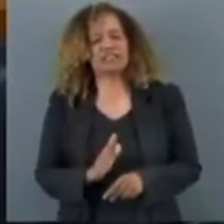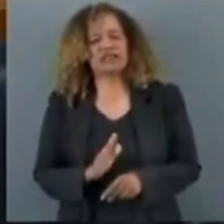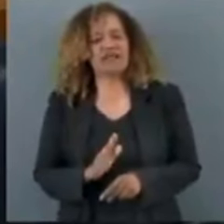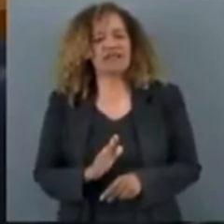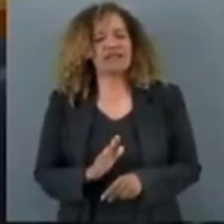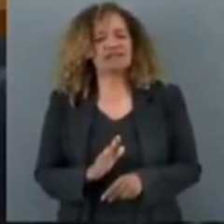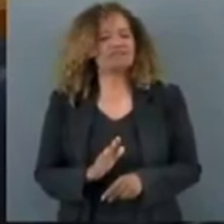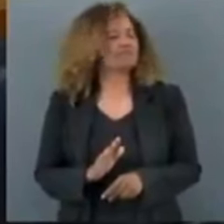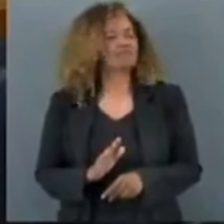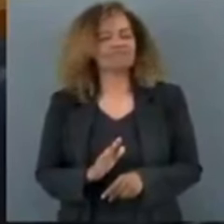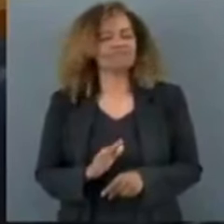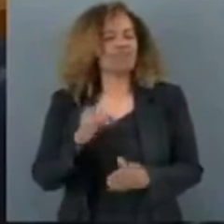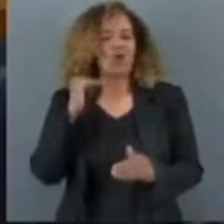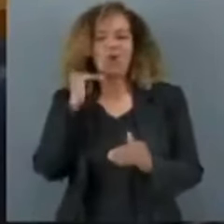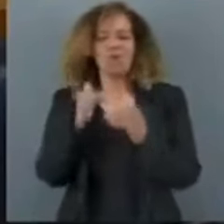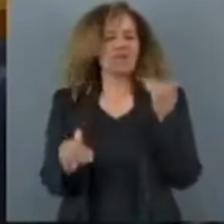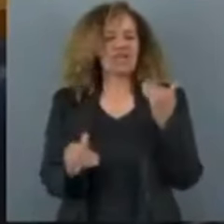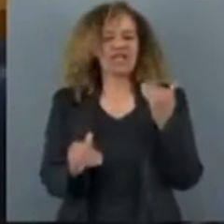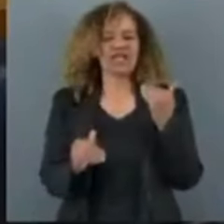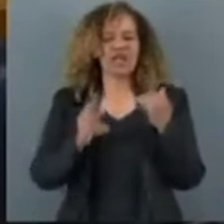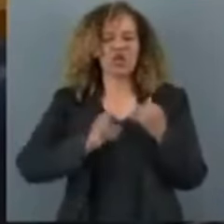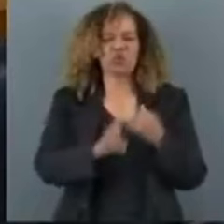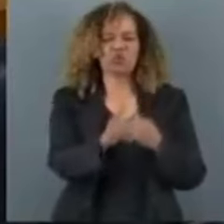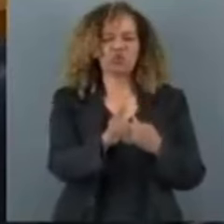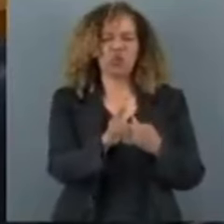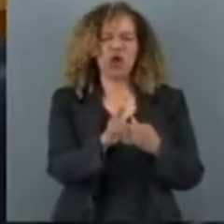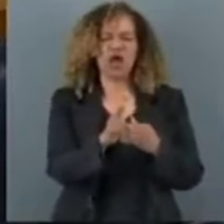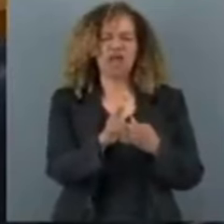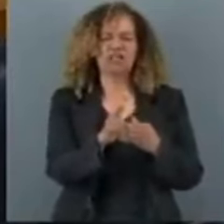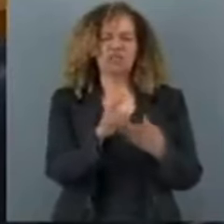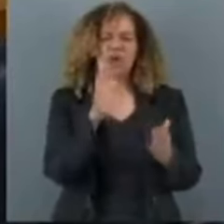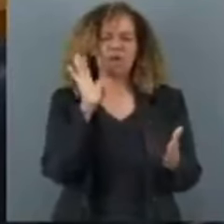não devem mais continuar a pagar essa conta